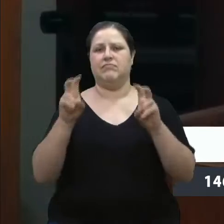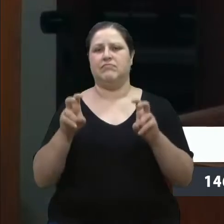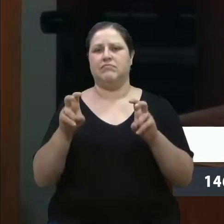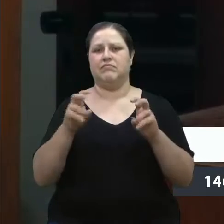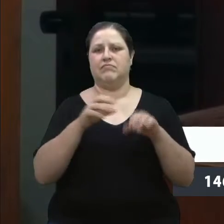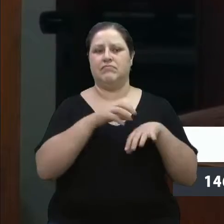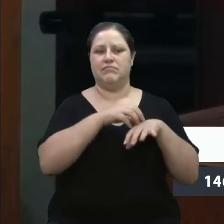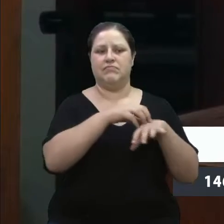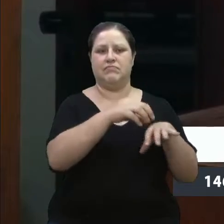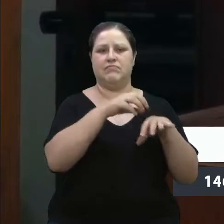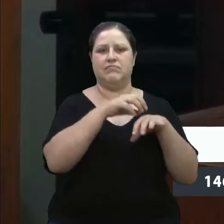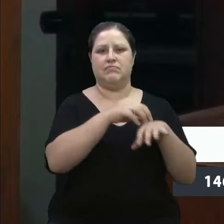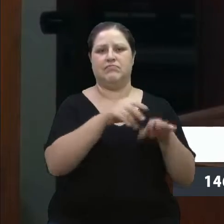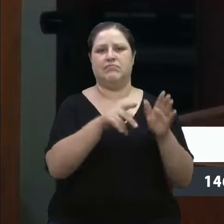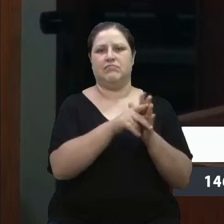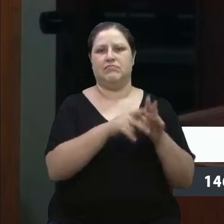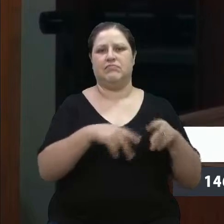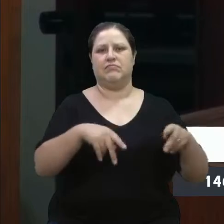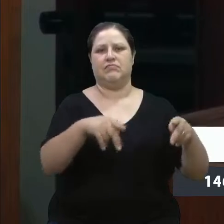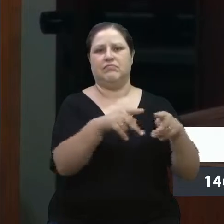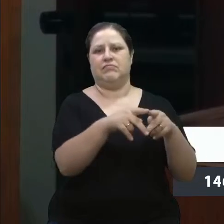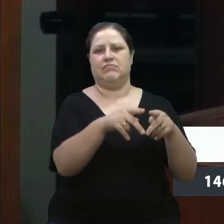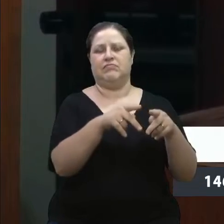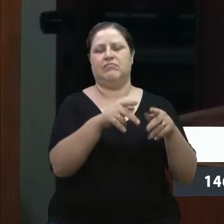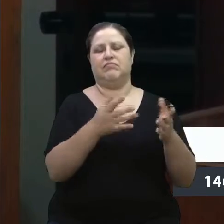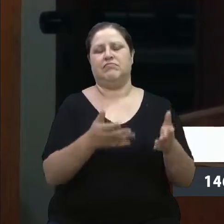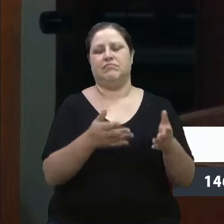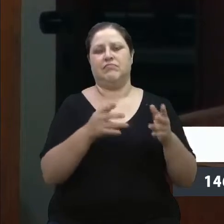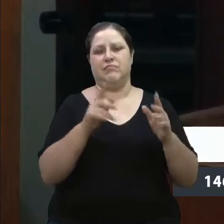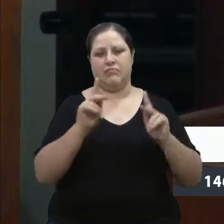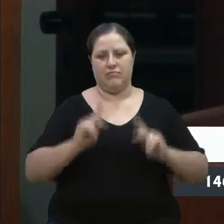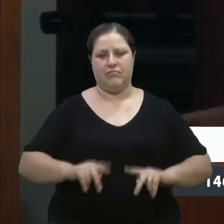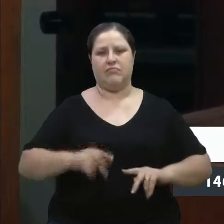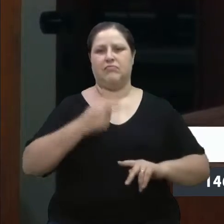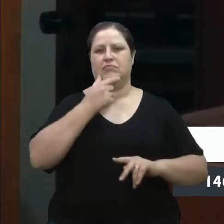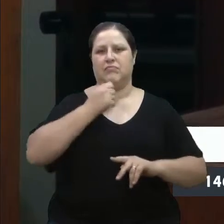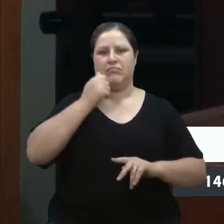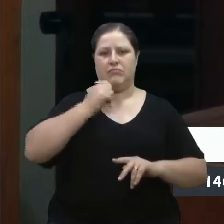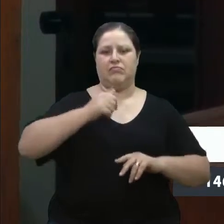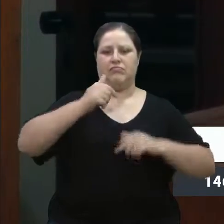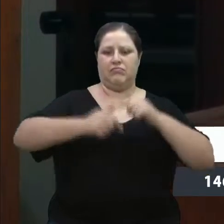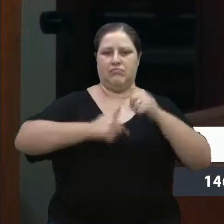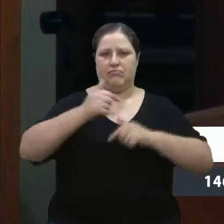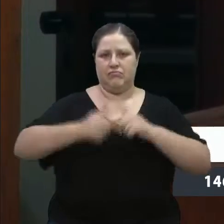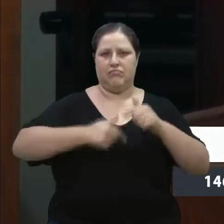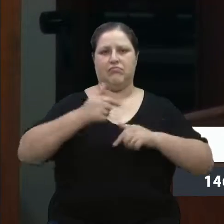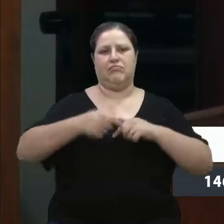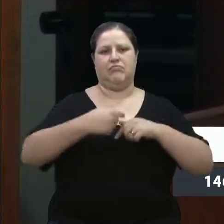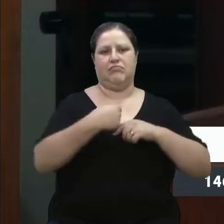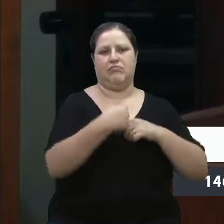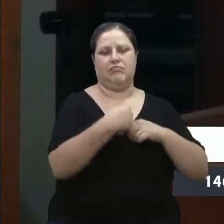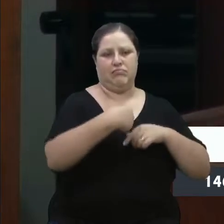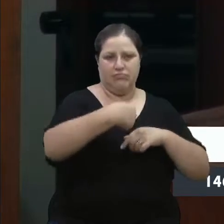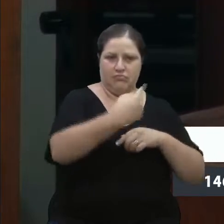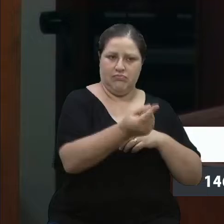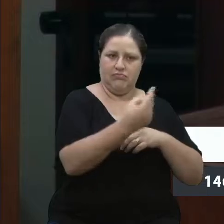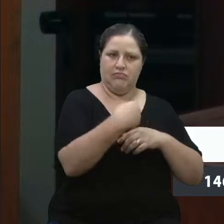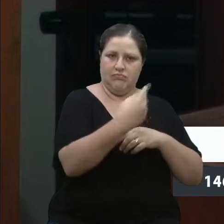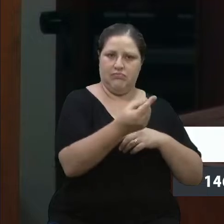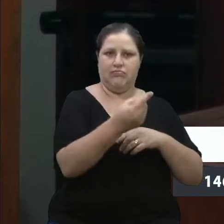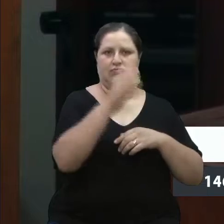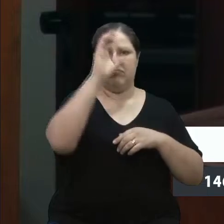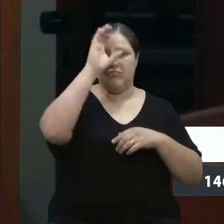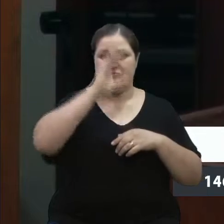transporte público, à locomoção de trabalhadoras e trabalhadores, de cidadãos